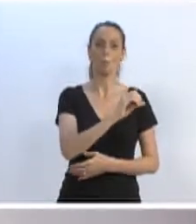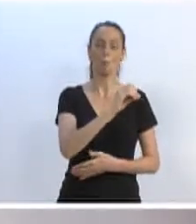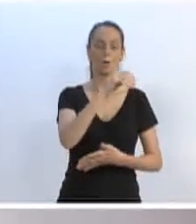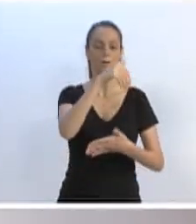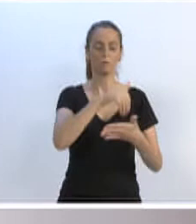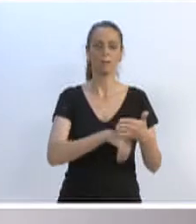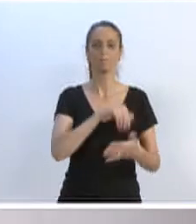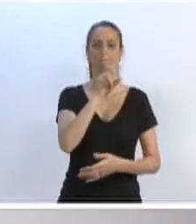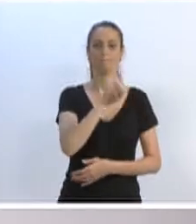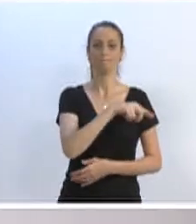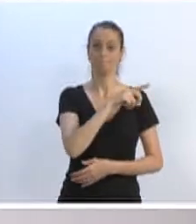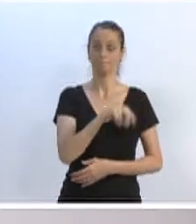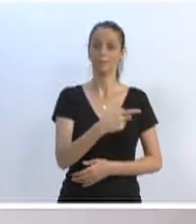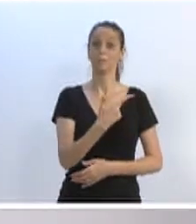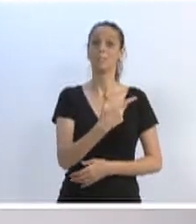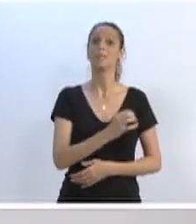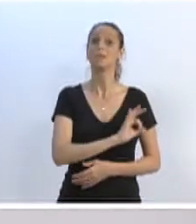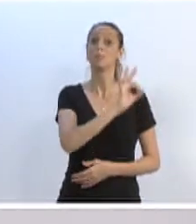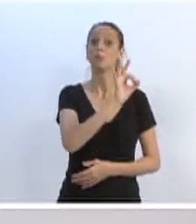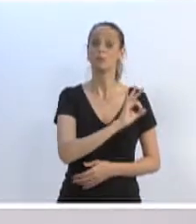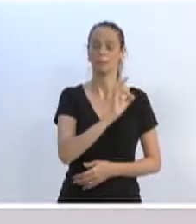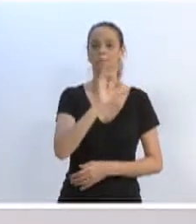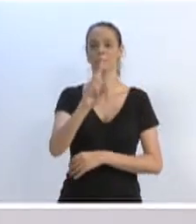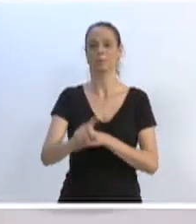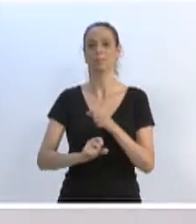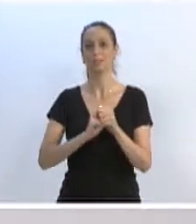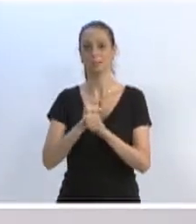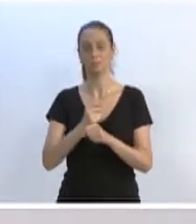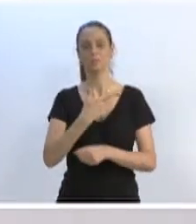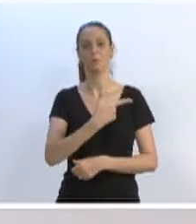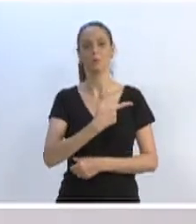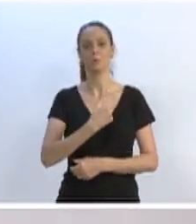abstenções. 26%. 2016 está ali, ó,